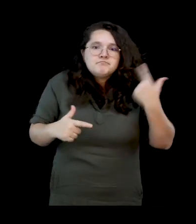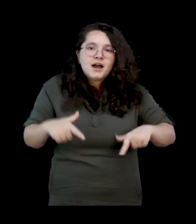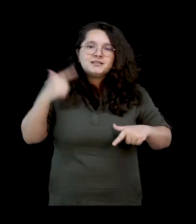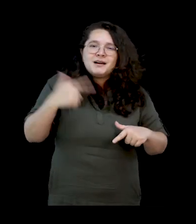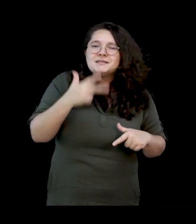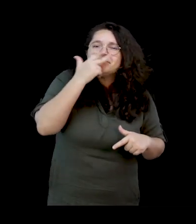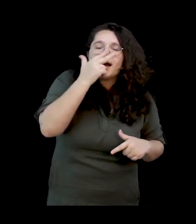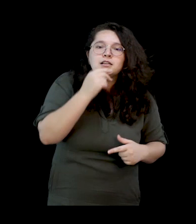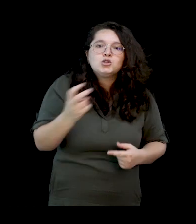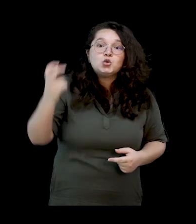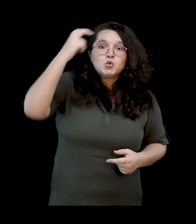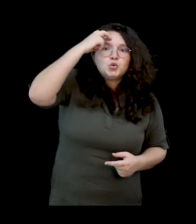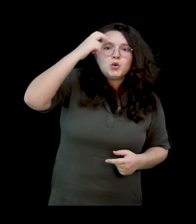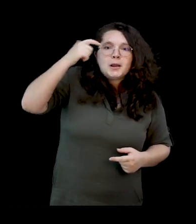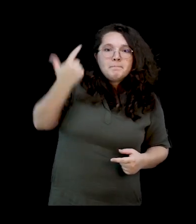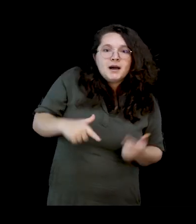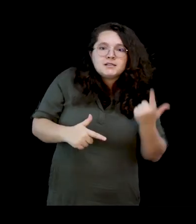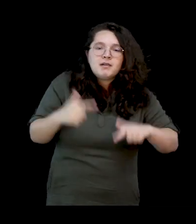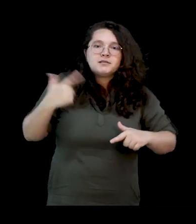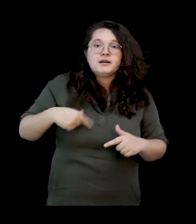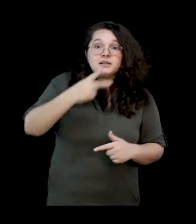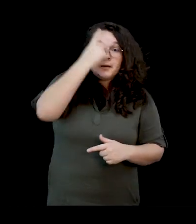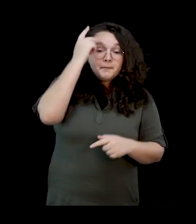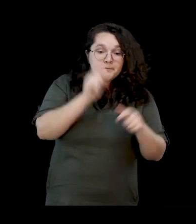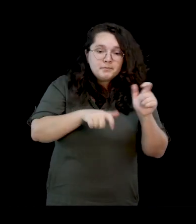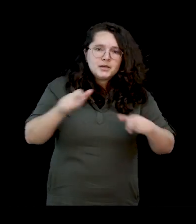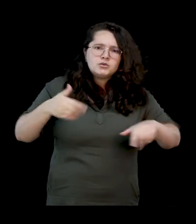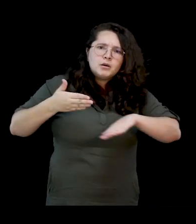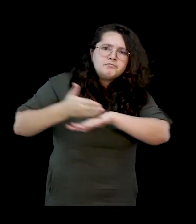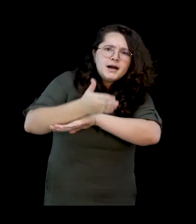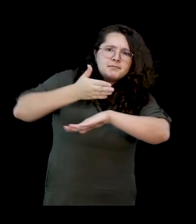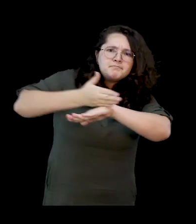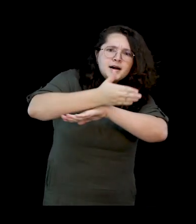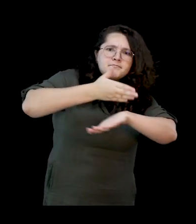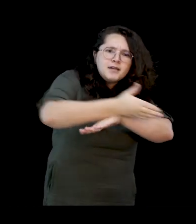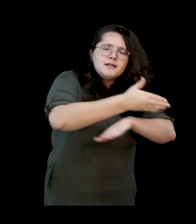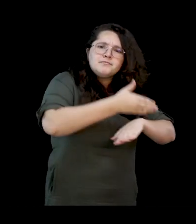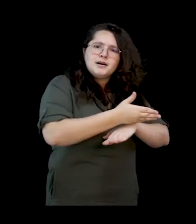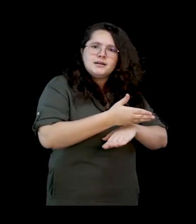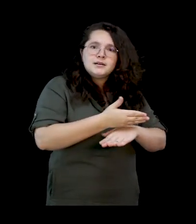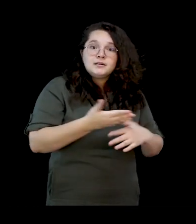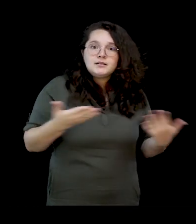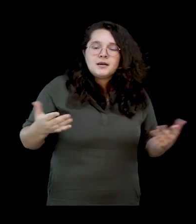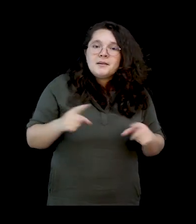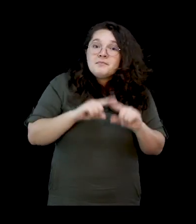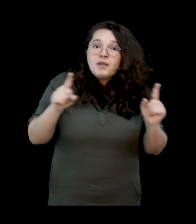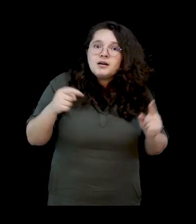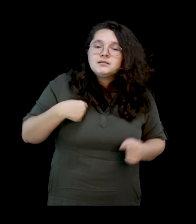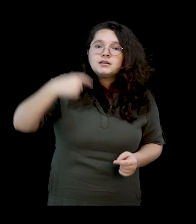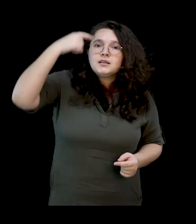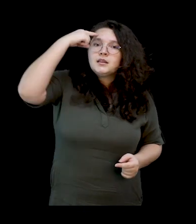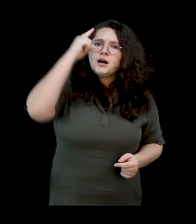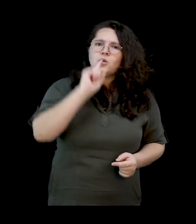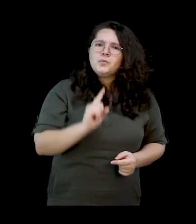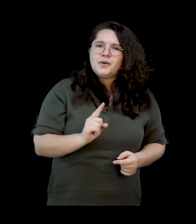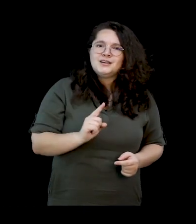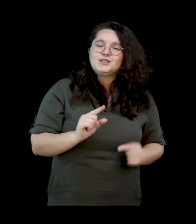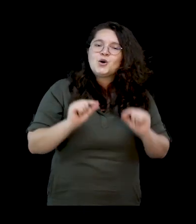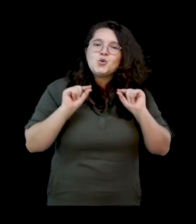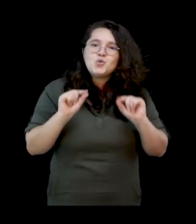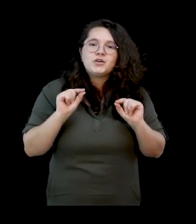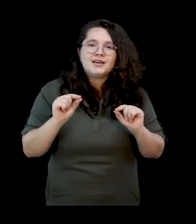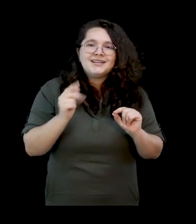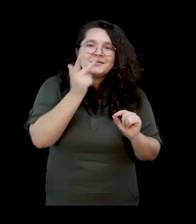cultural, aumentar a participação das pessoas no contato com esse estoque cultural, sem se levar em conta uma coisa que está